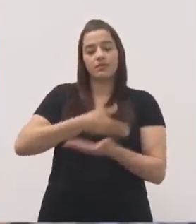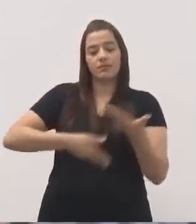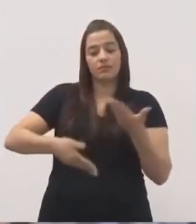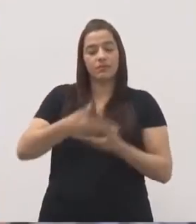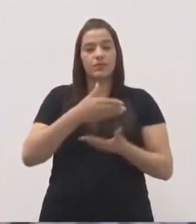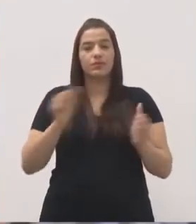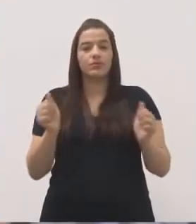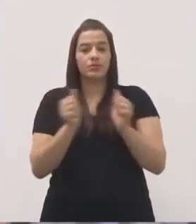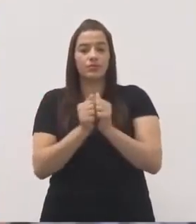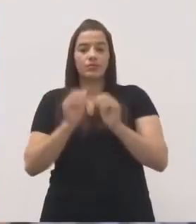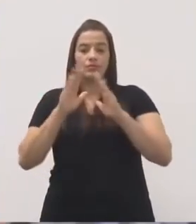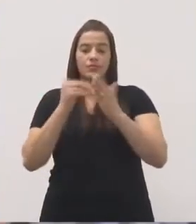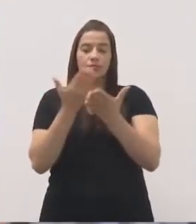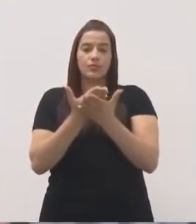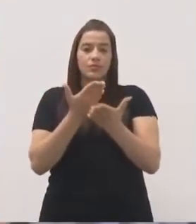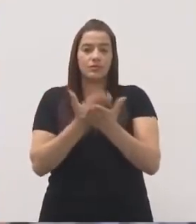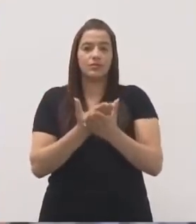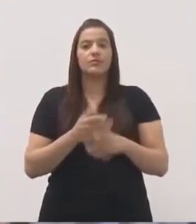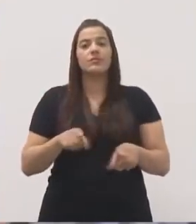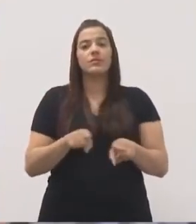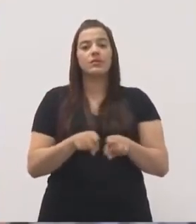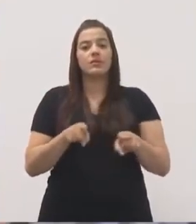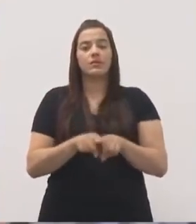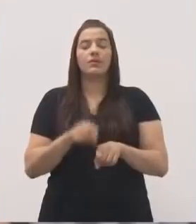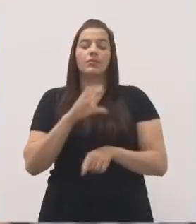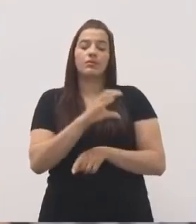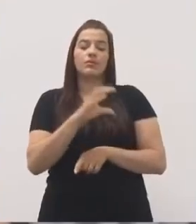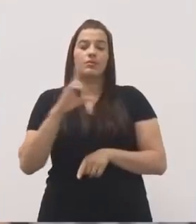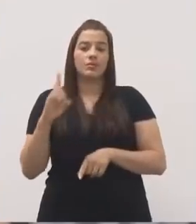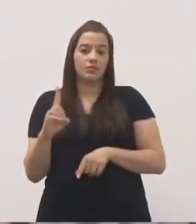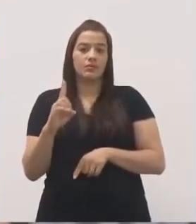as escolas e com os coordenadores